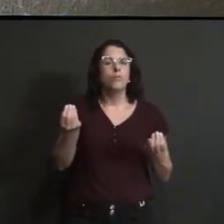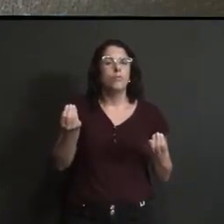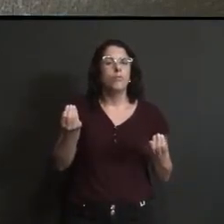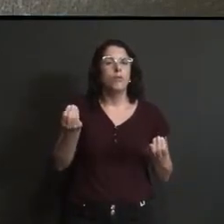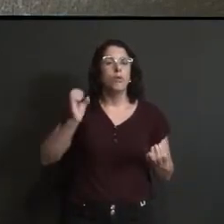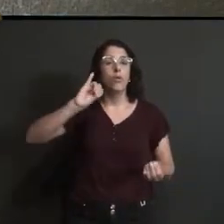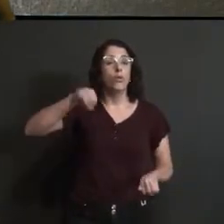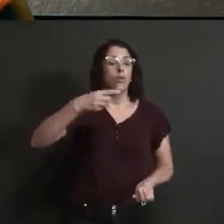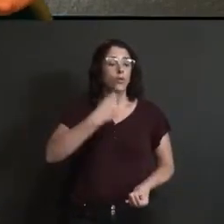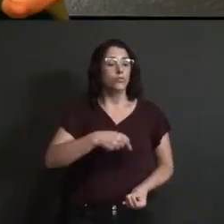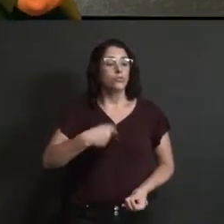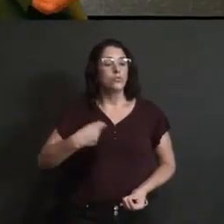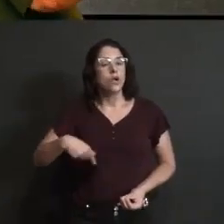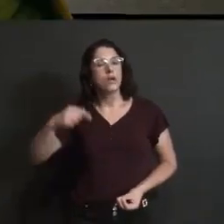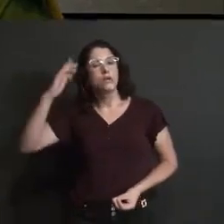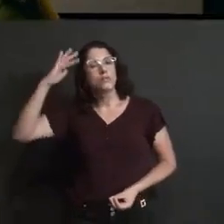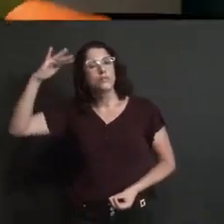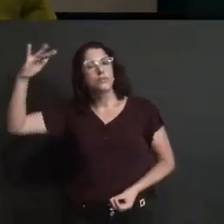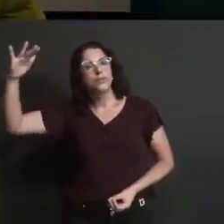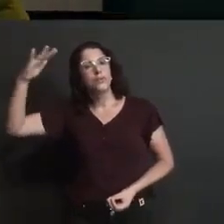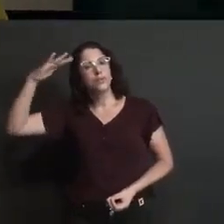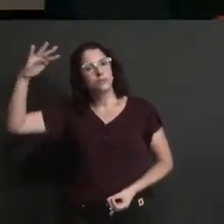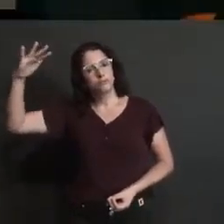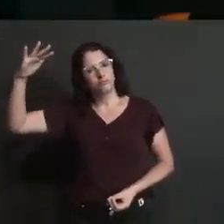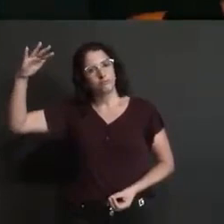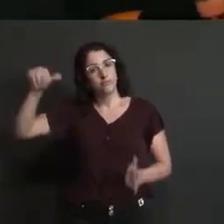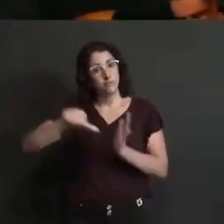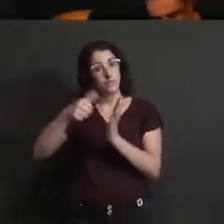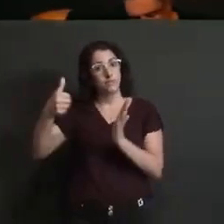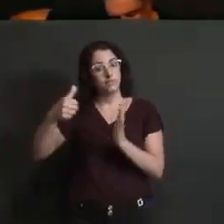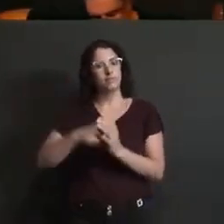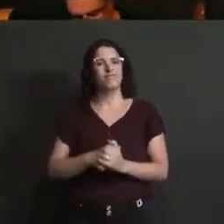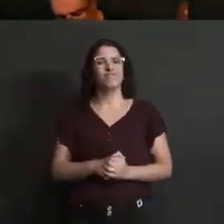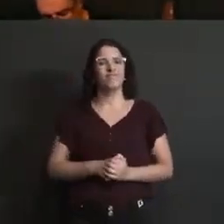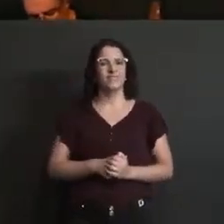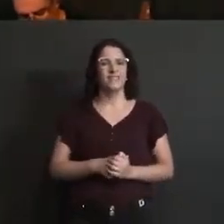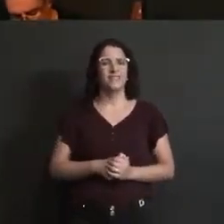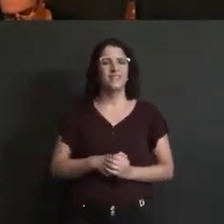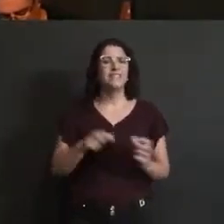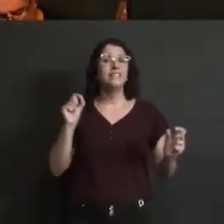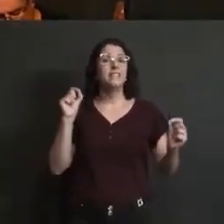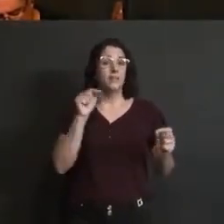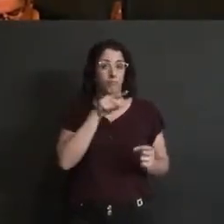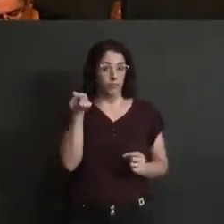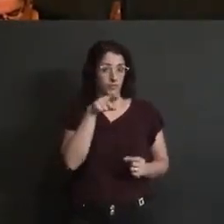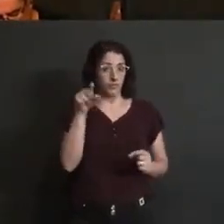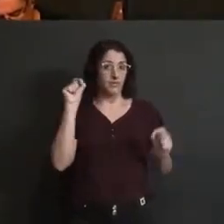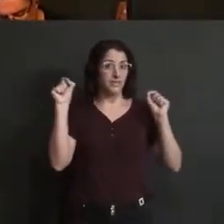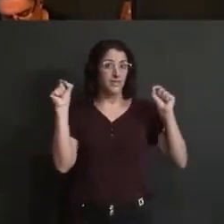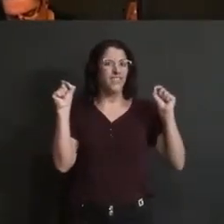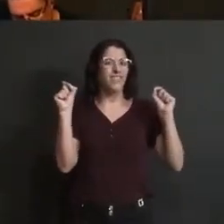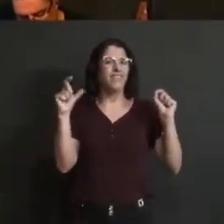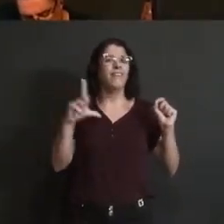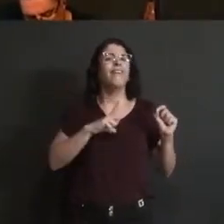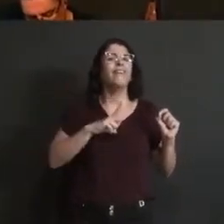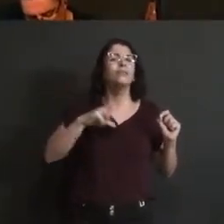Hoje o que as pessoas menos têm é sonho. Quem aqui tem um sonho?